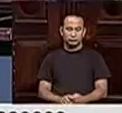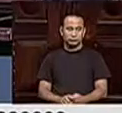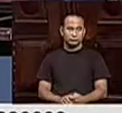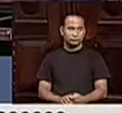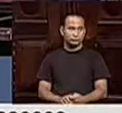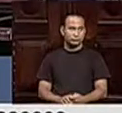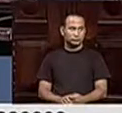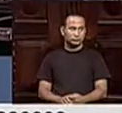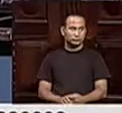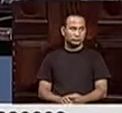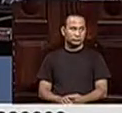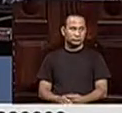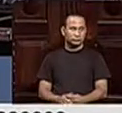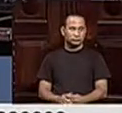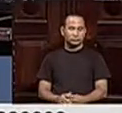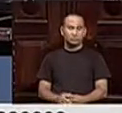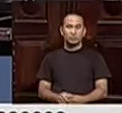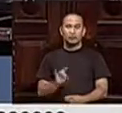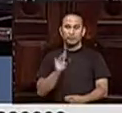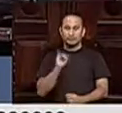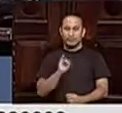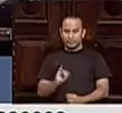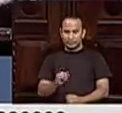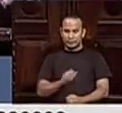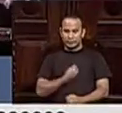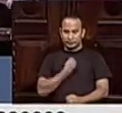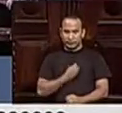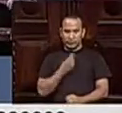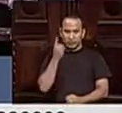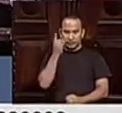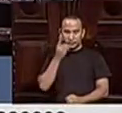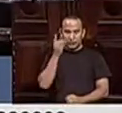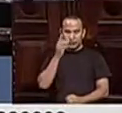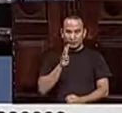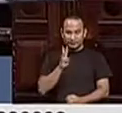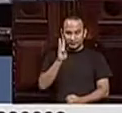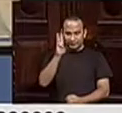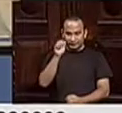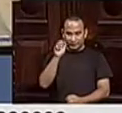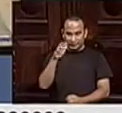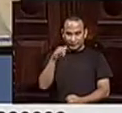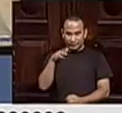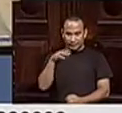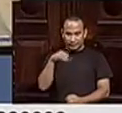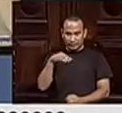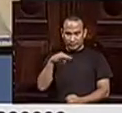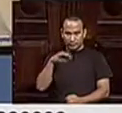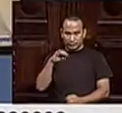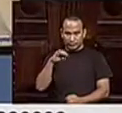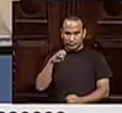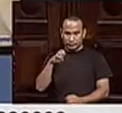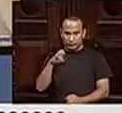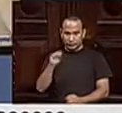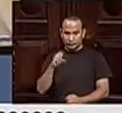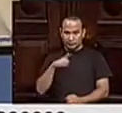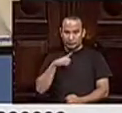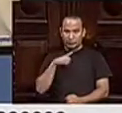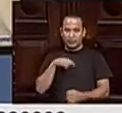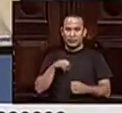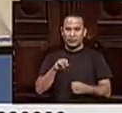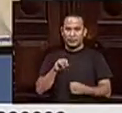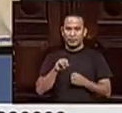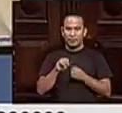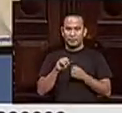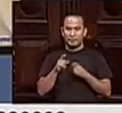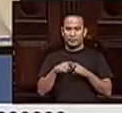Só para anunciar aqui aos presentes, fui informado que o deputado Wagner Monte pediu uma licença médica de 5 dias,